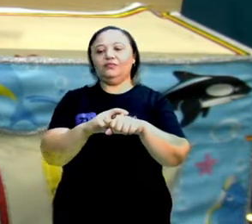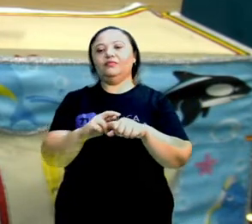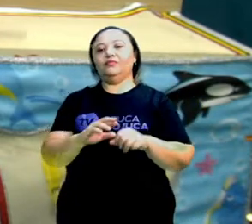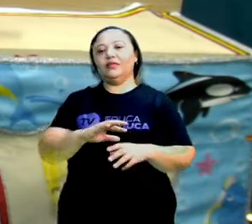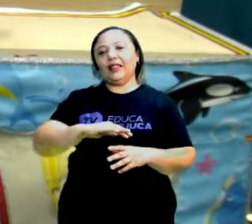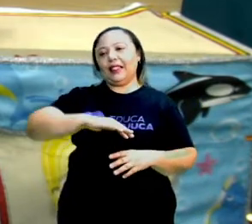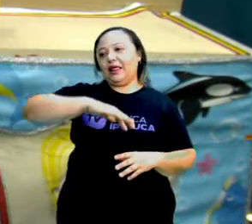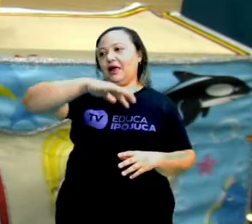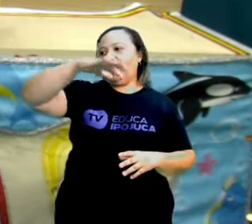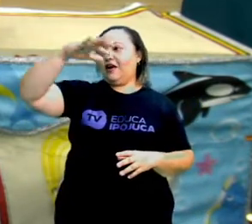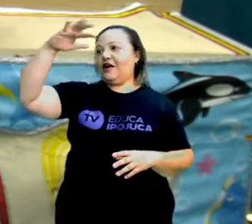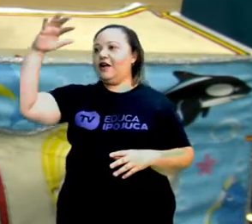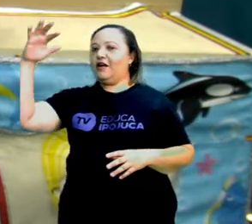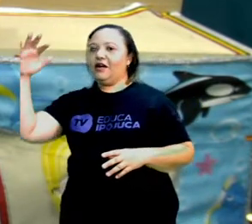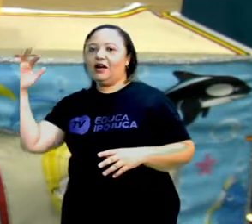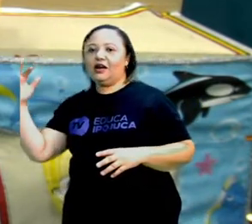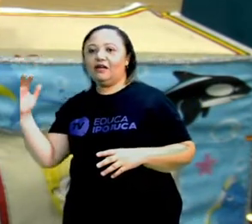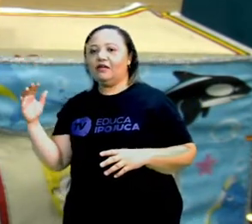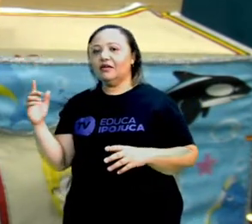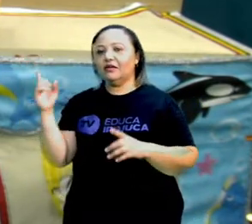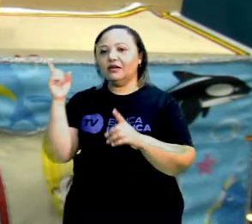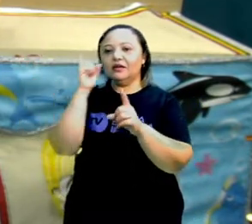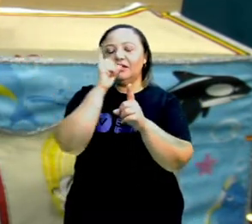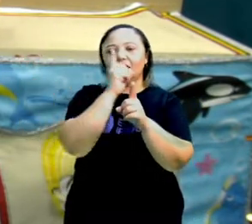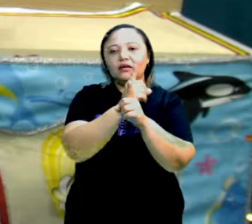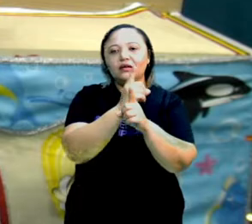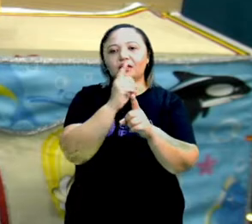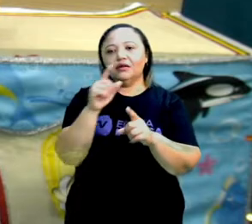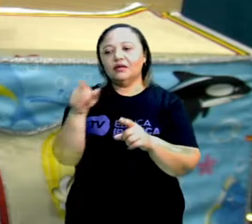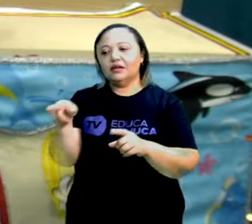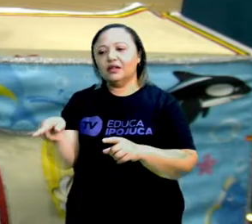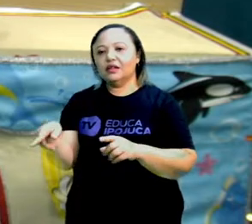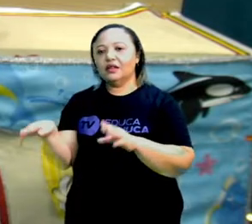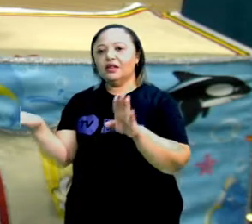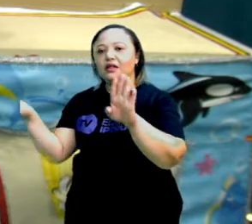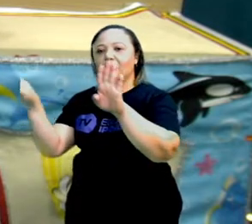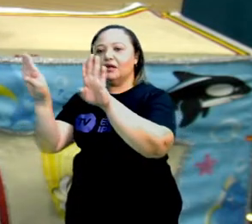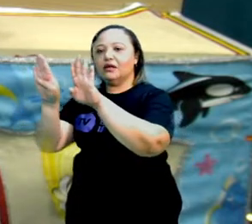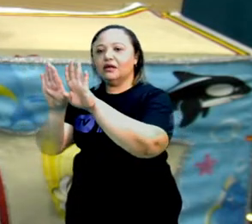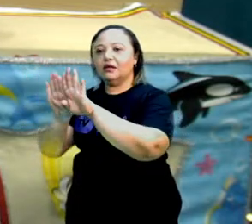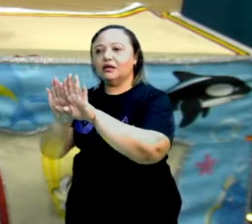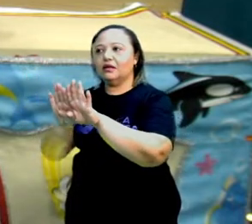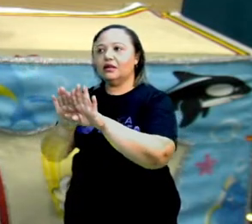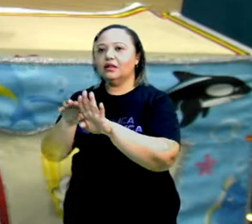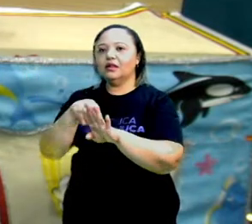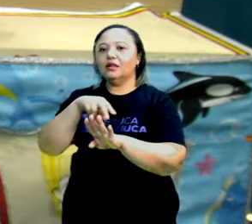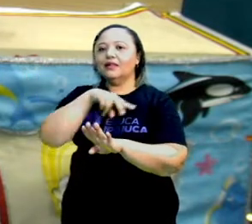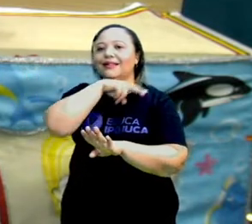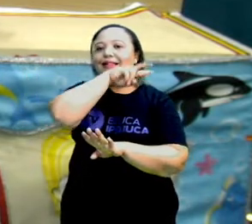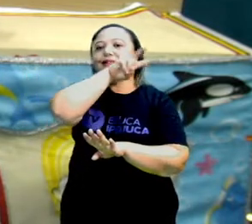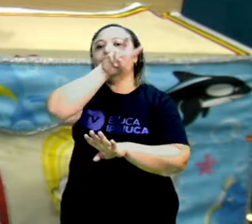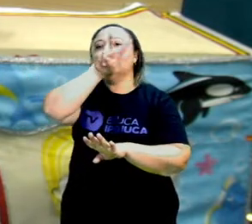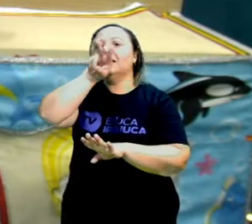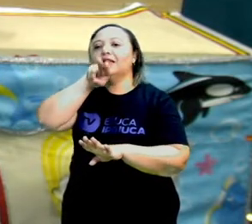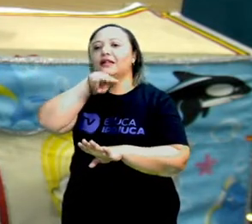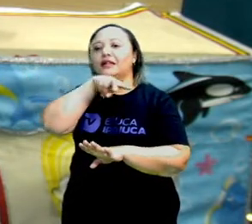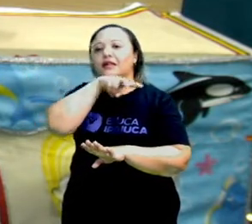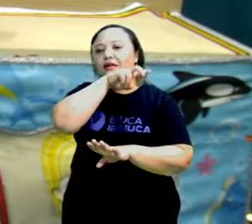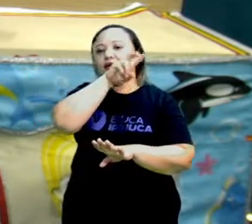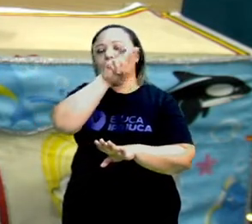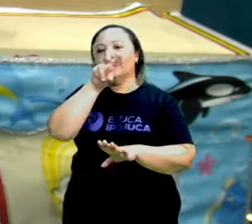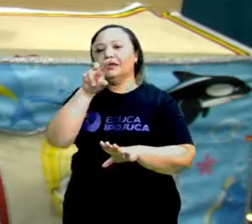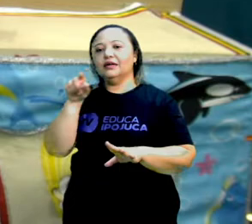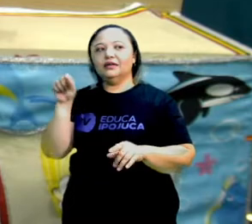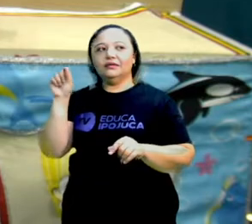que ela tinha que encontrar uma caverna, na porta da caverna tinha uma serpente, Leiturinha. E